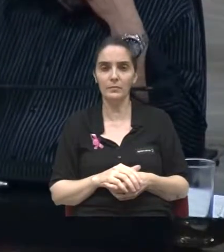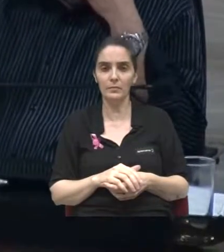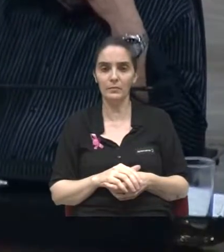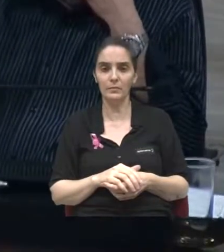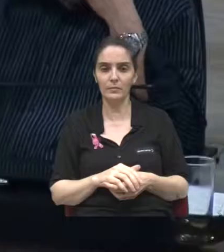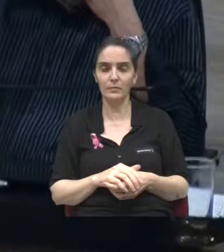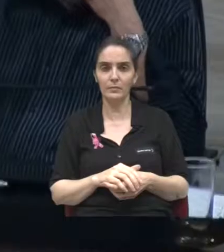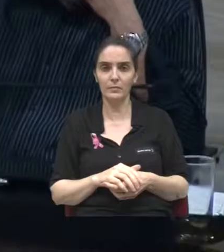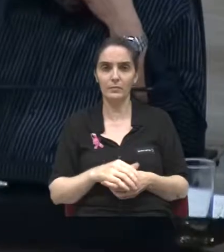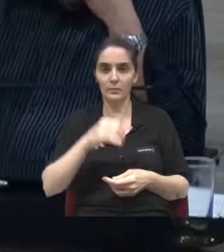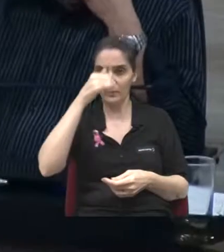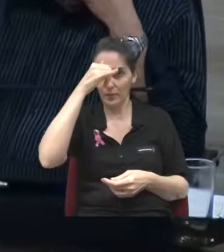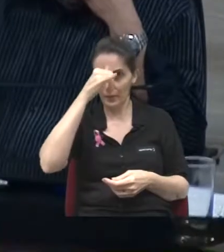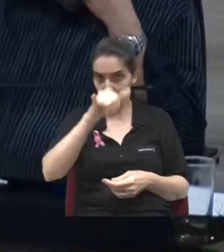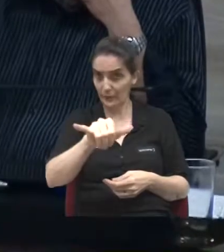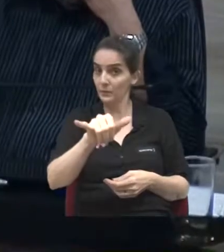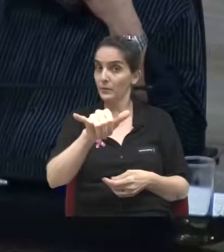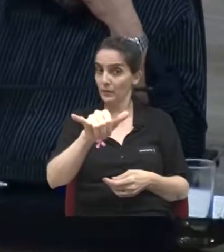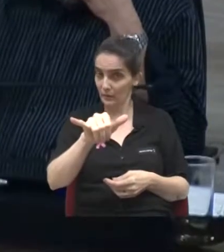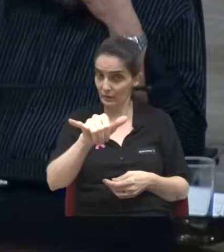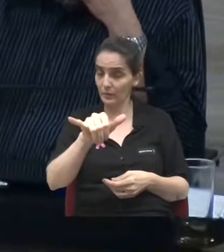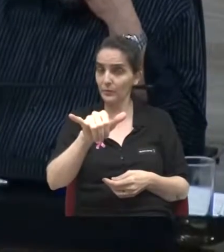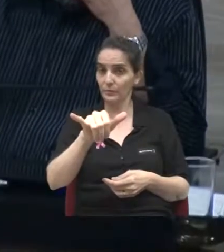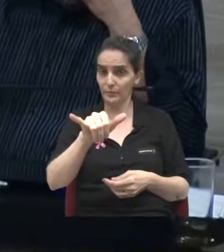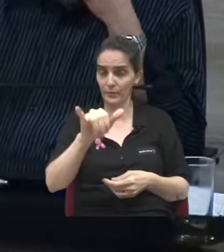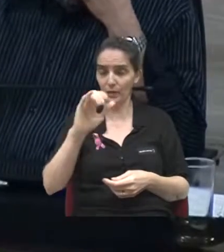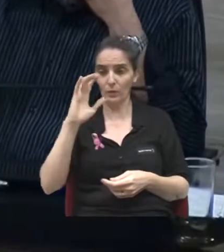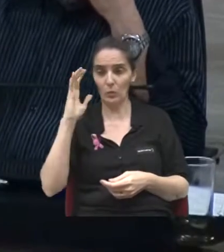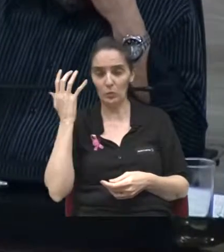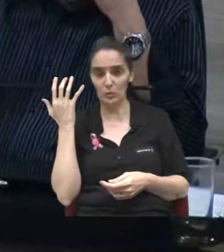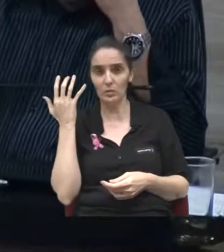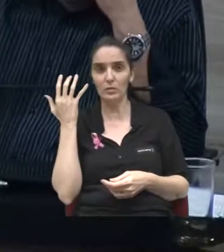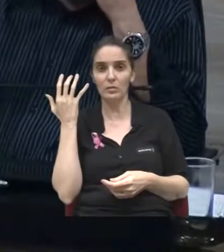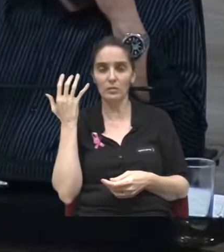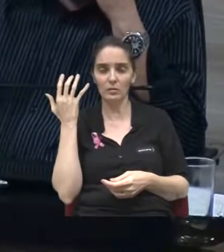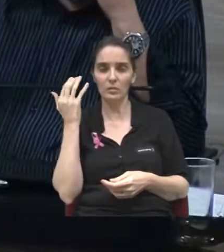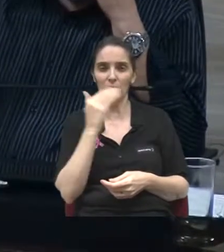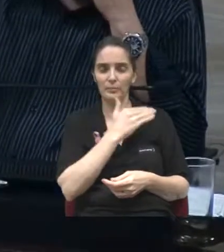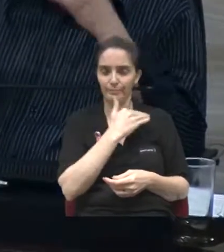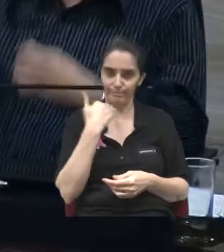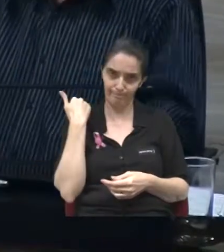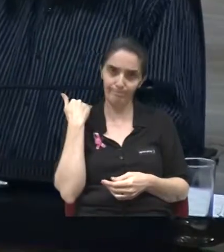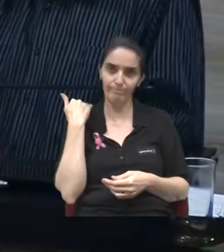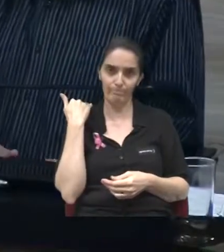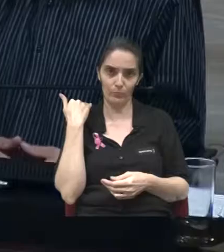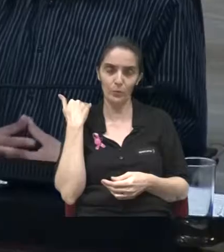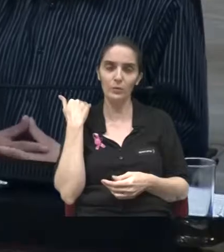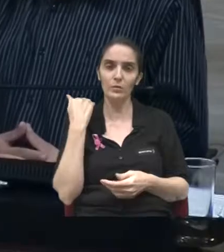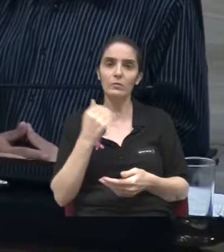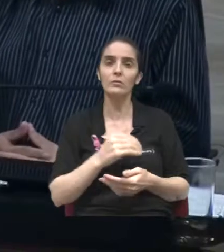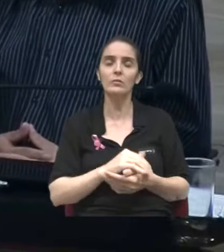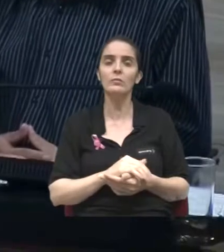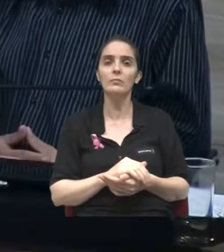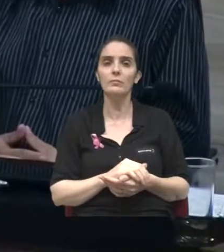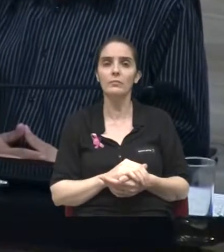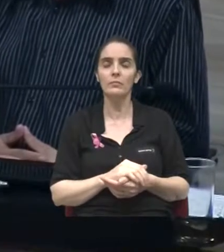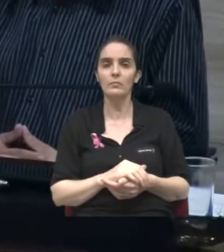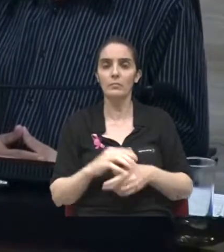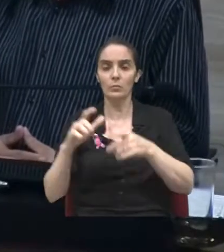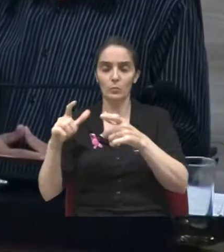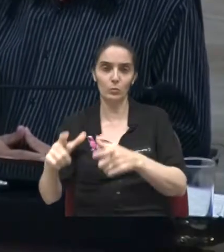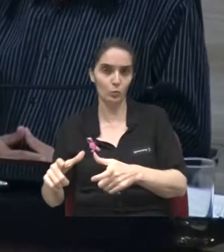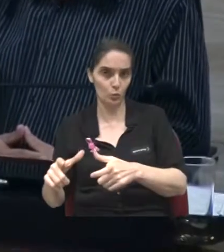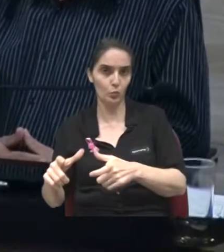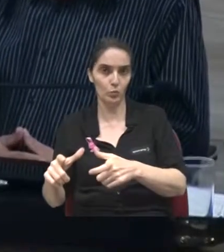evitar ao máximo que ocorra essas situações em determinados lugares e